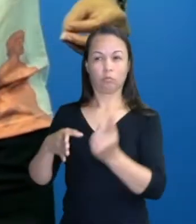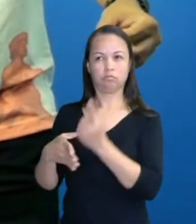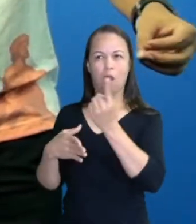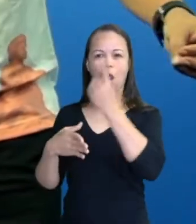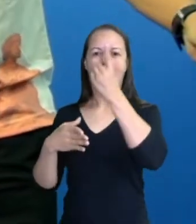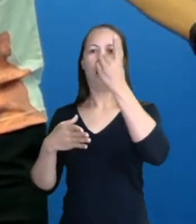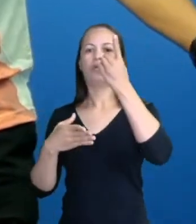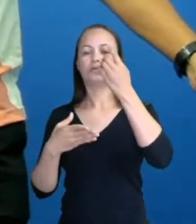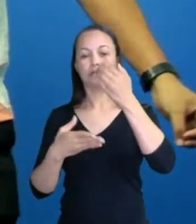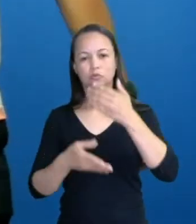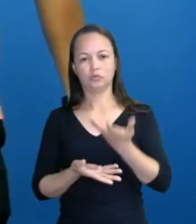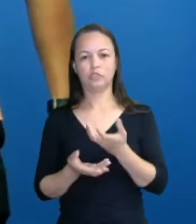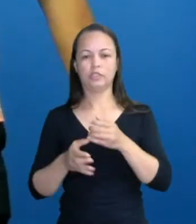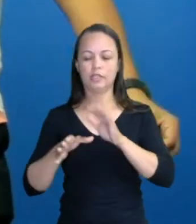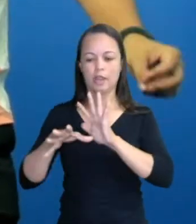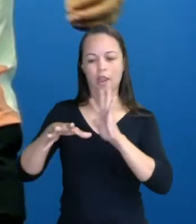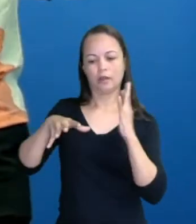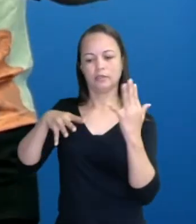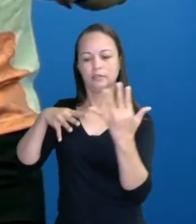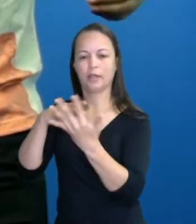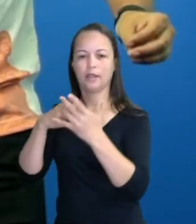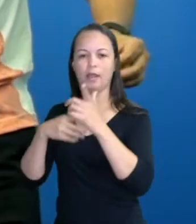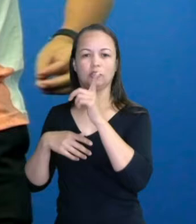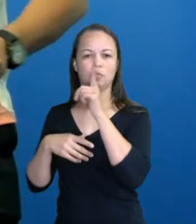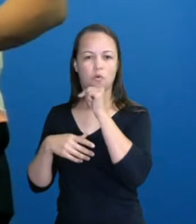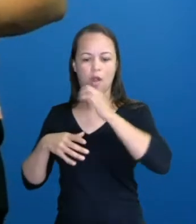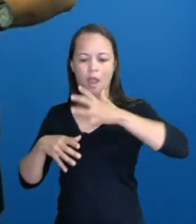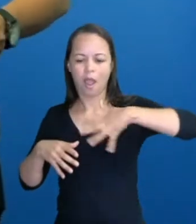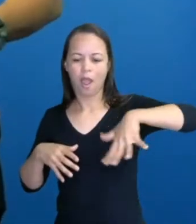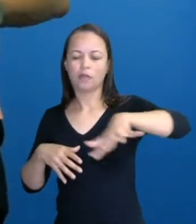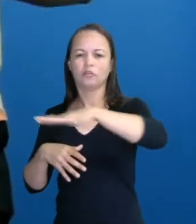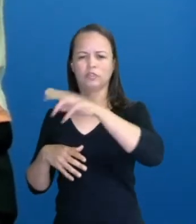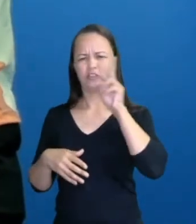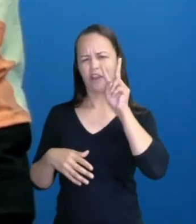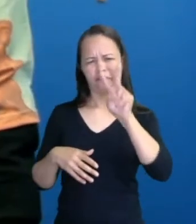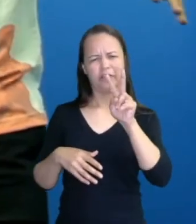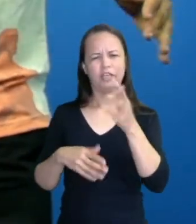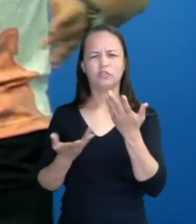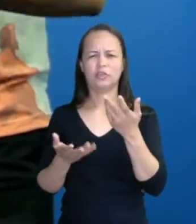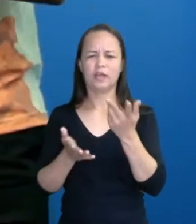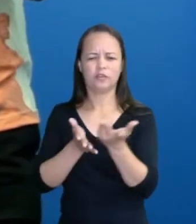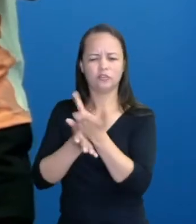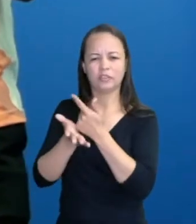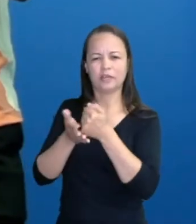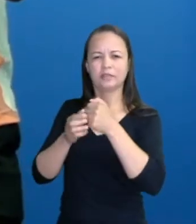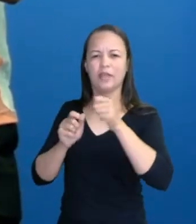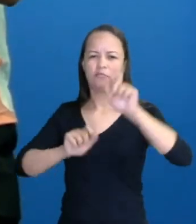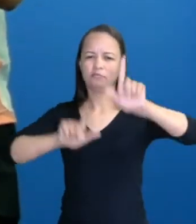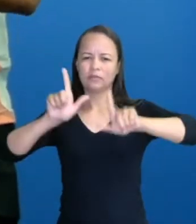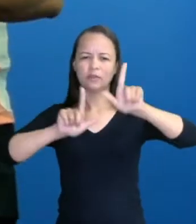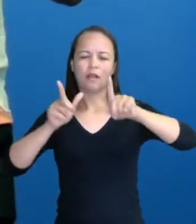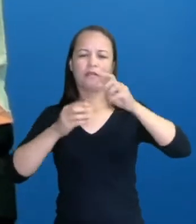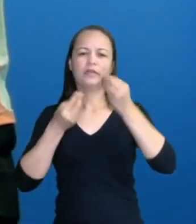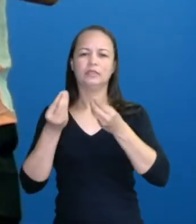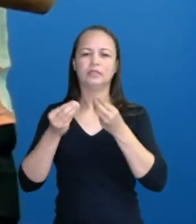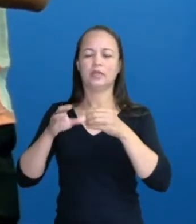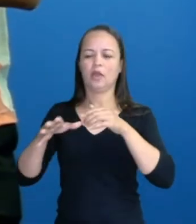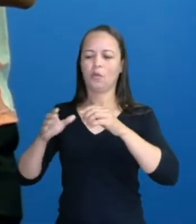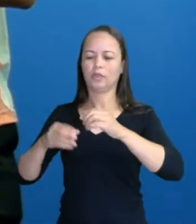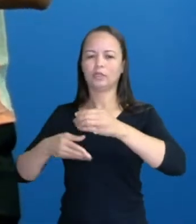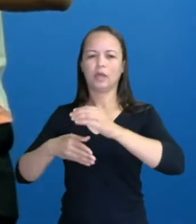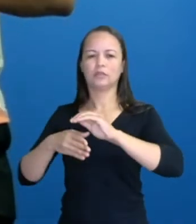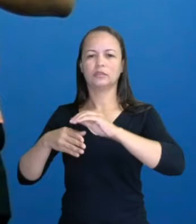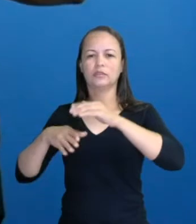e ele é cercado por águas. Vocês já viram no desenho animado, tem aquela que desce a pontezinha, as pessoas entram,